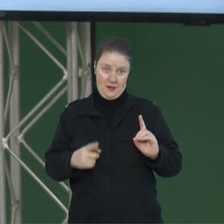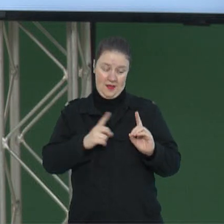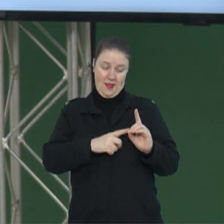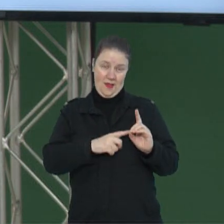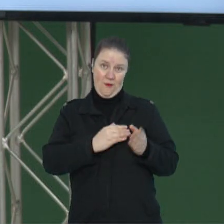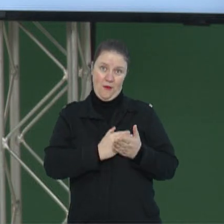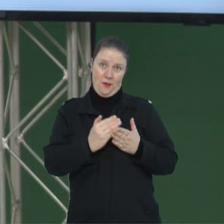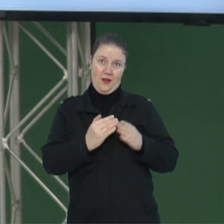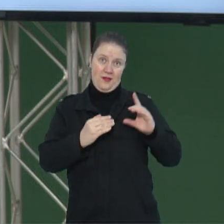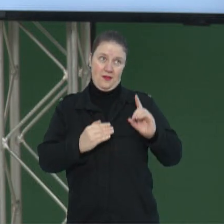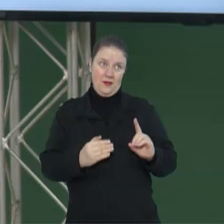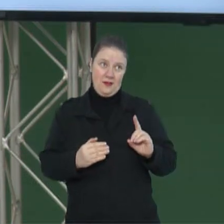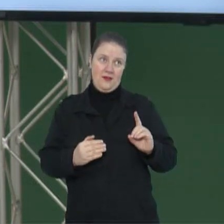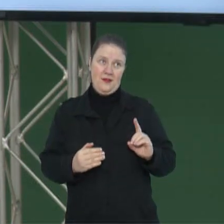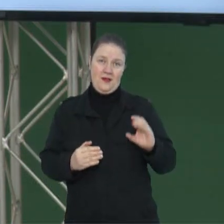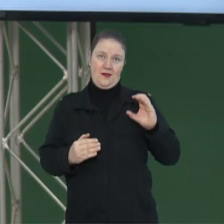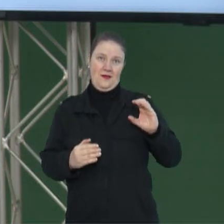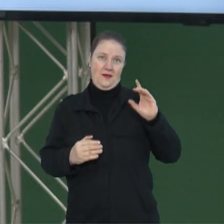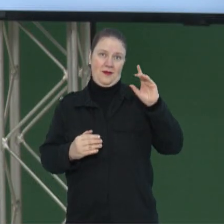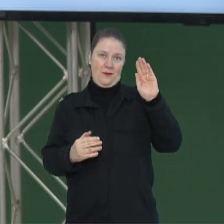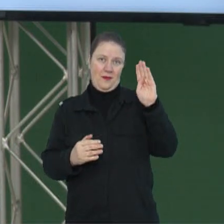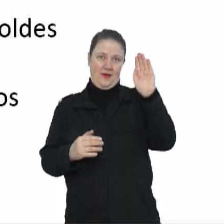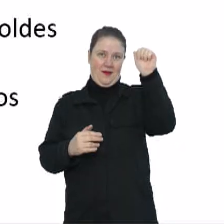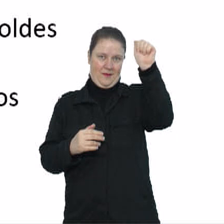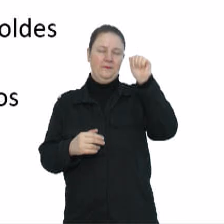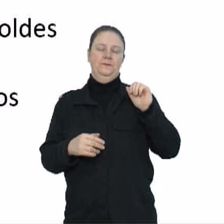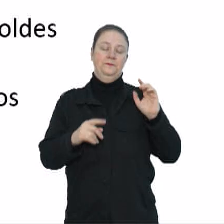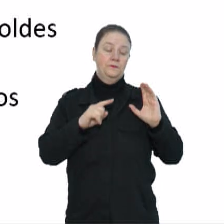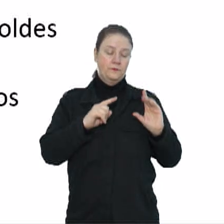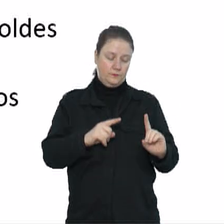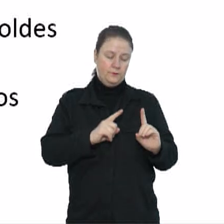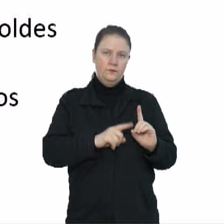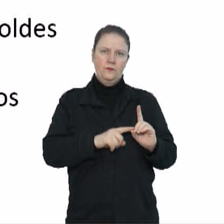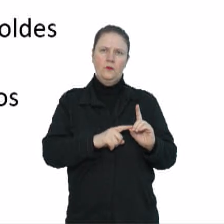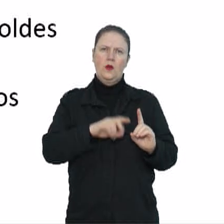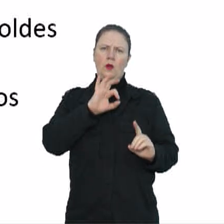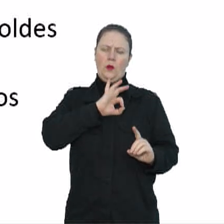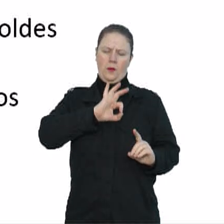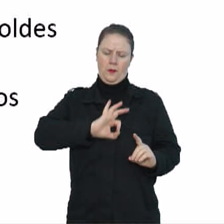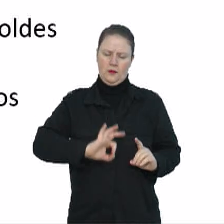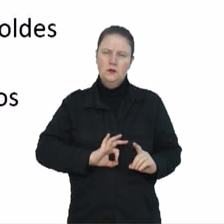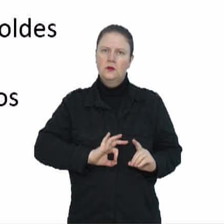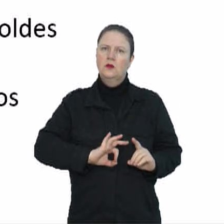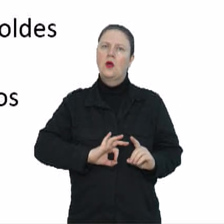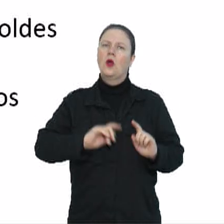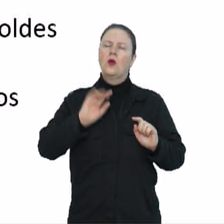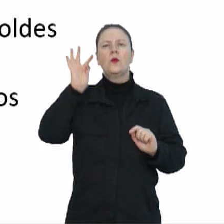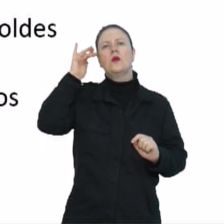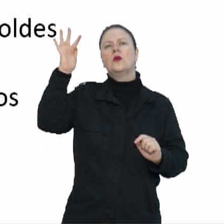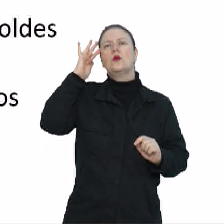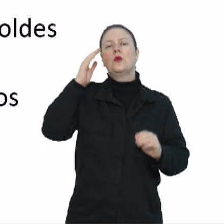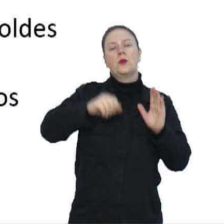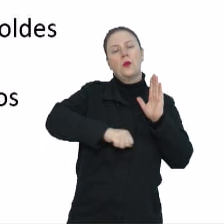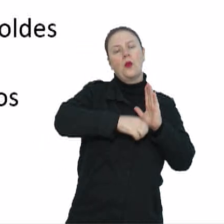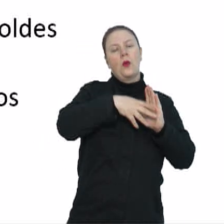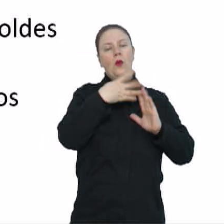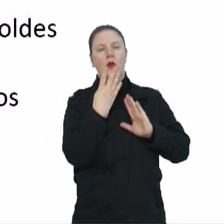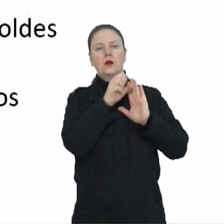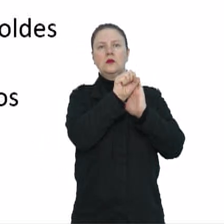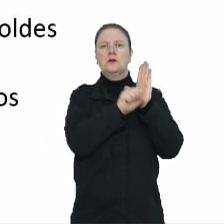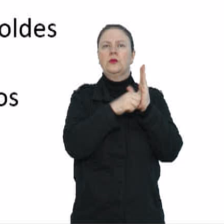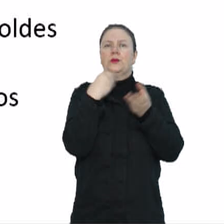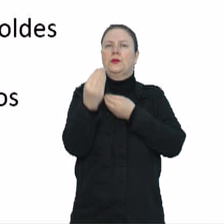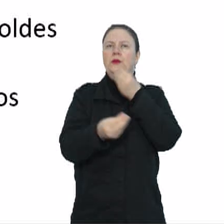D, portanto, né? A pergunta ali era, a patrística, filosofia cristã dos primeiros séculos, poderia ser definida como? A letra D